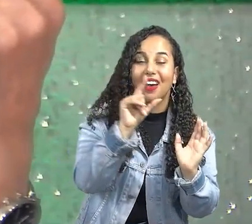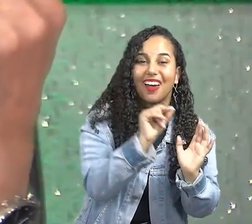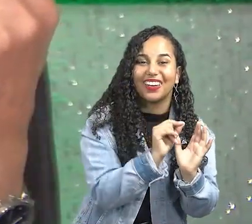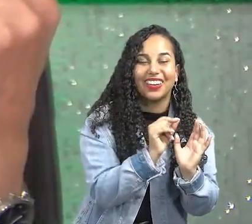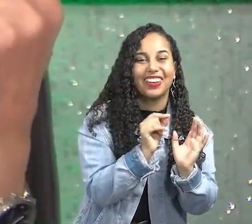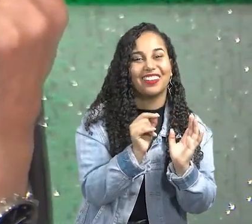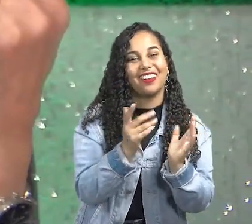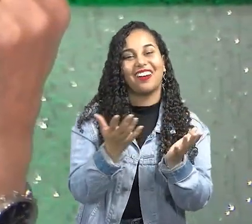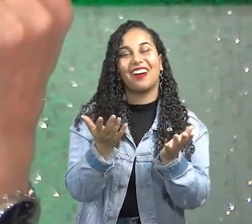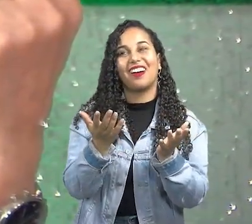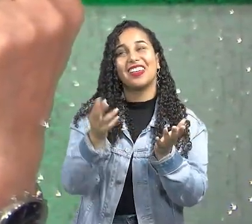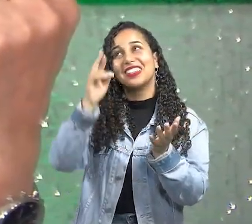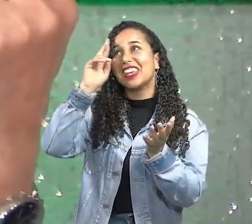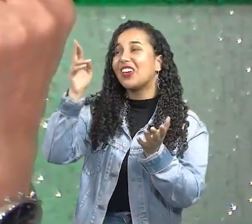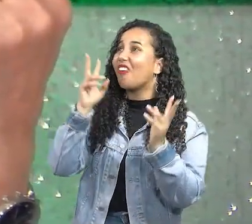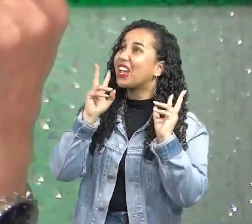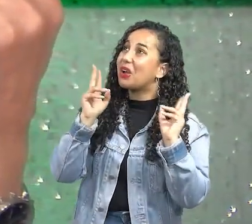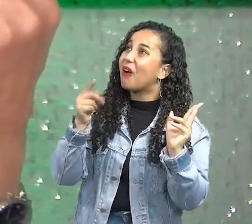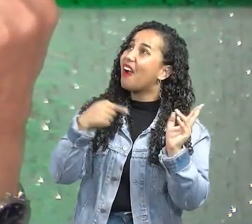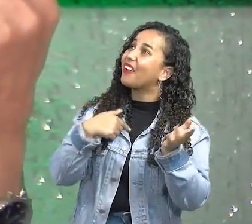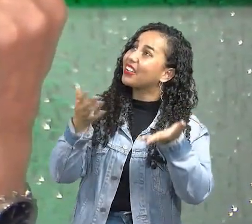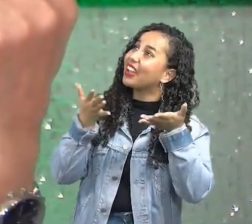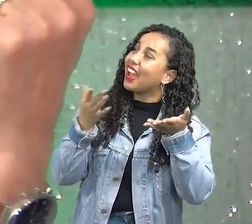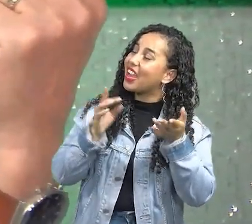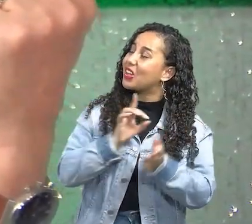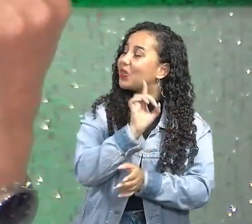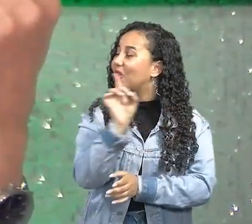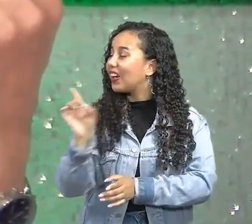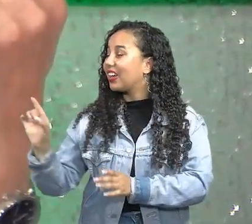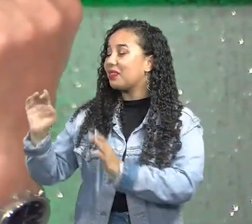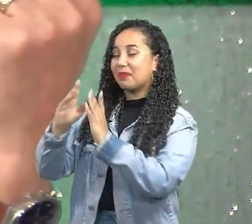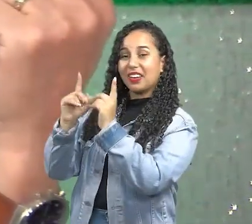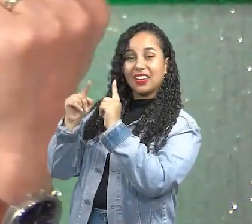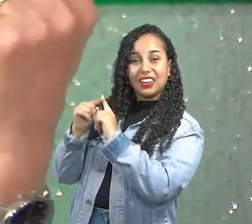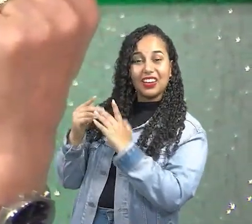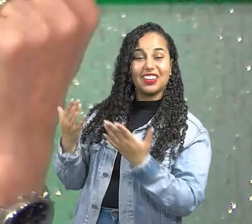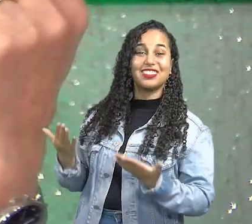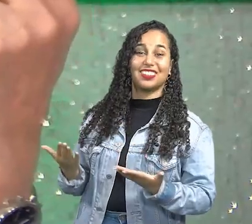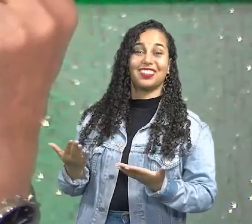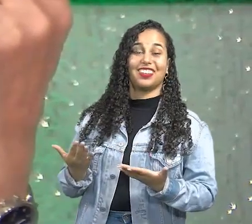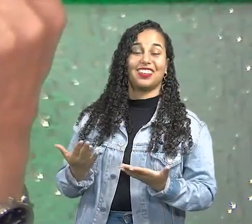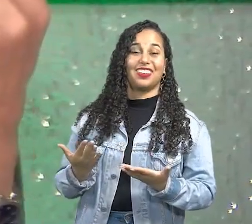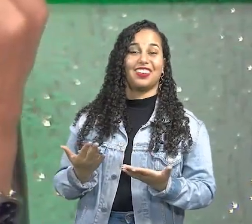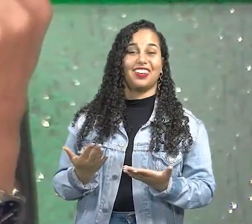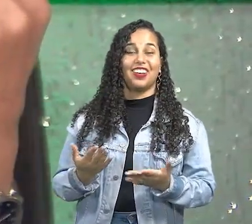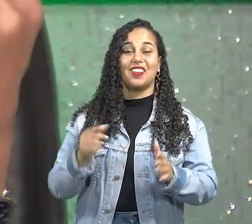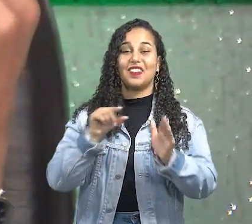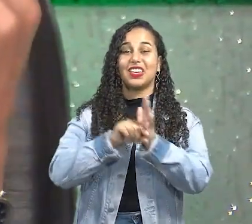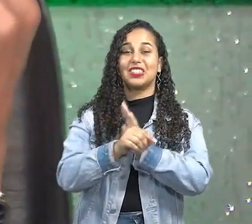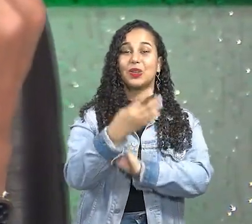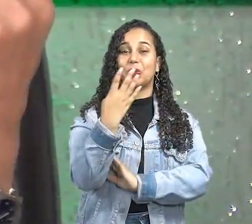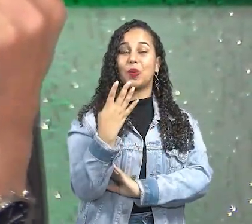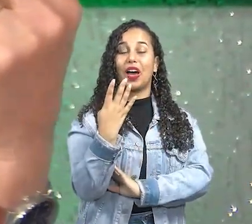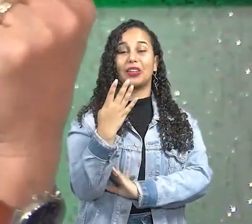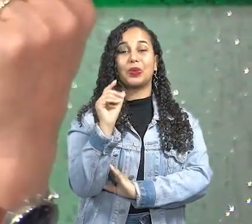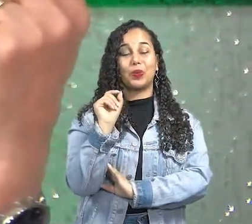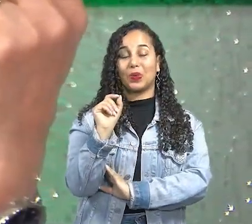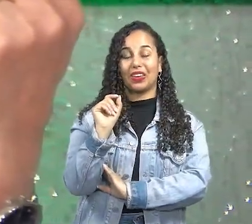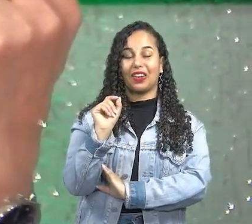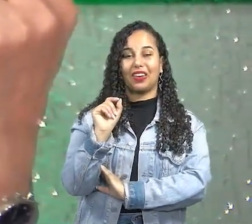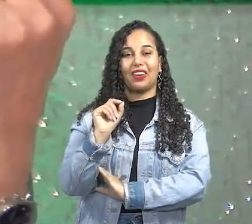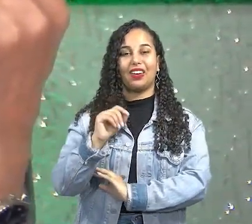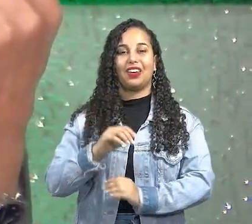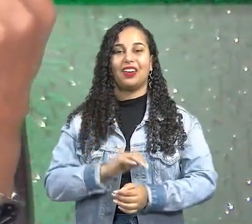prole, junto aos teus altares, Senhor, Rei meu e Deus meu. E no verso 4